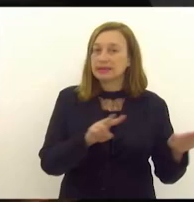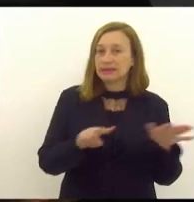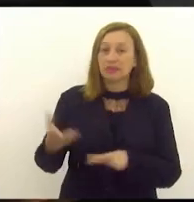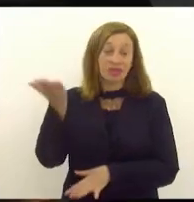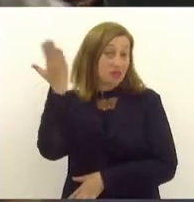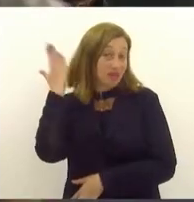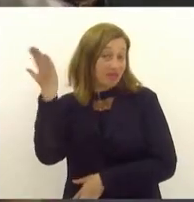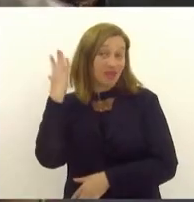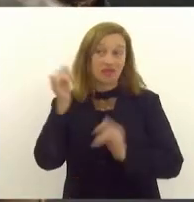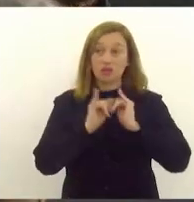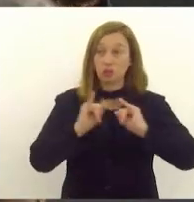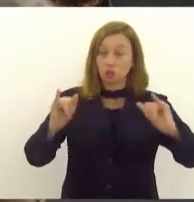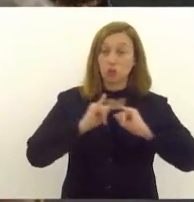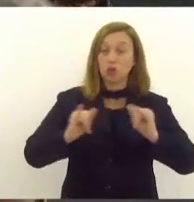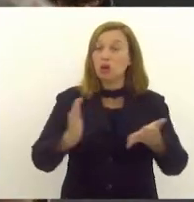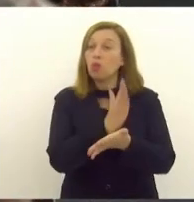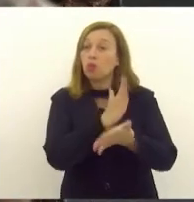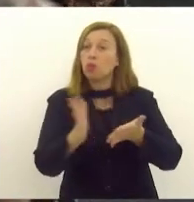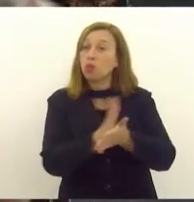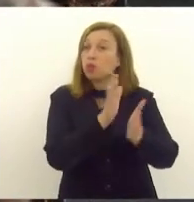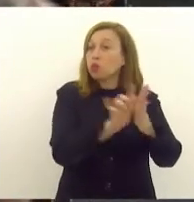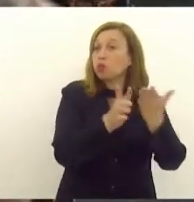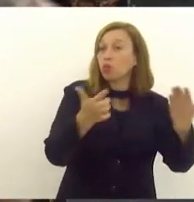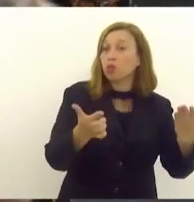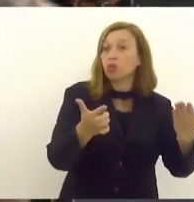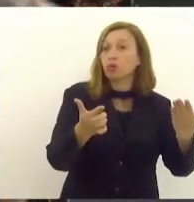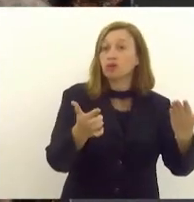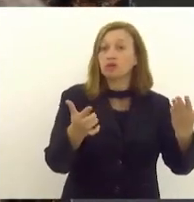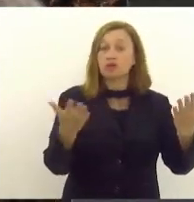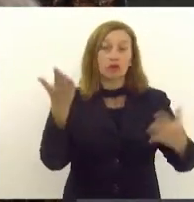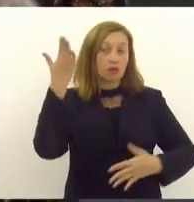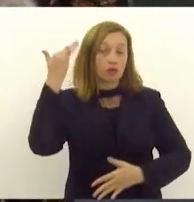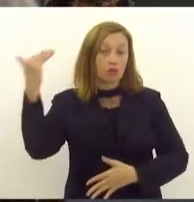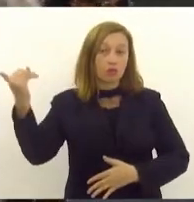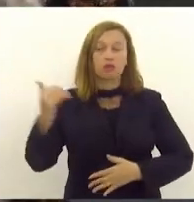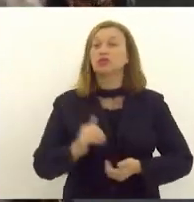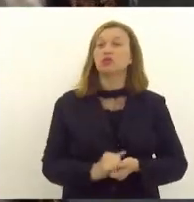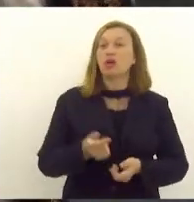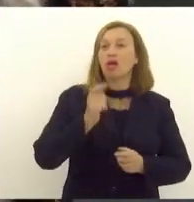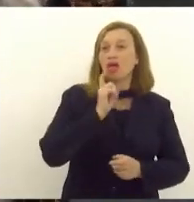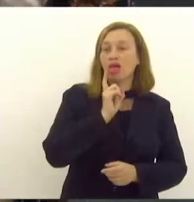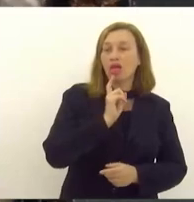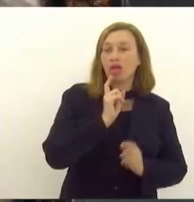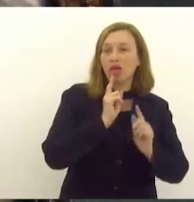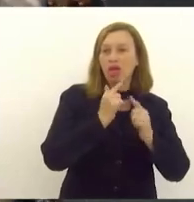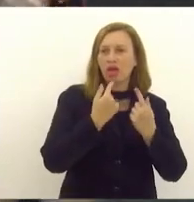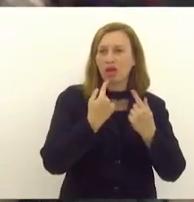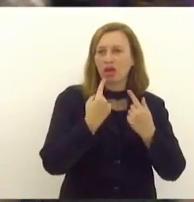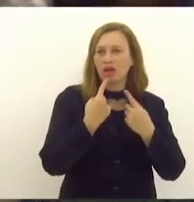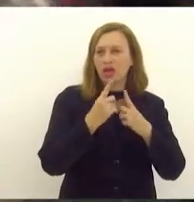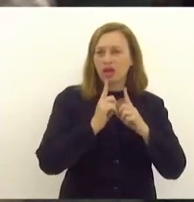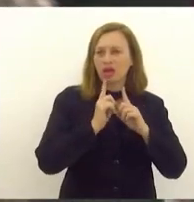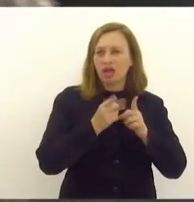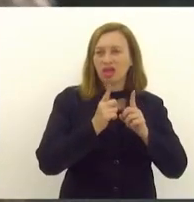foi noticiado em alguns jornais de grande a reclamação de